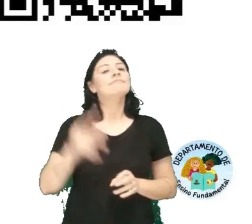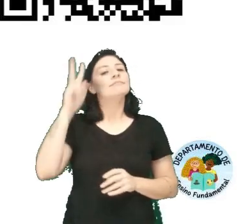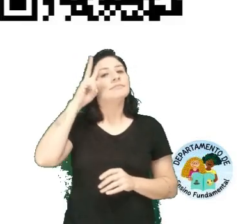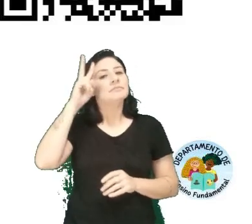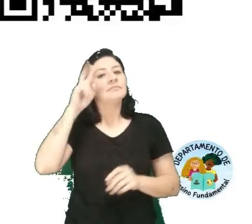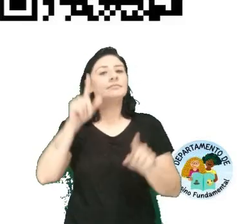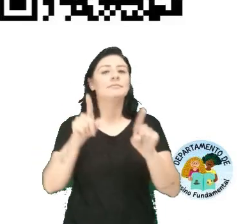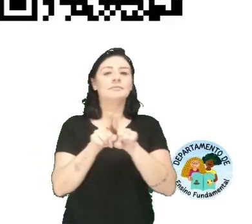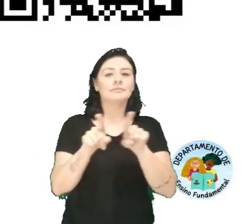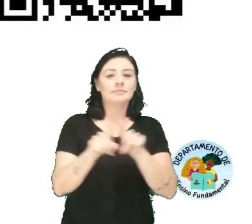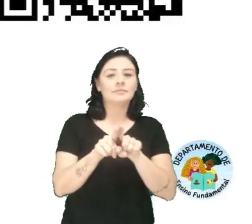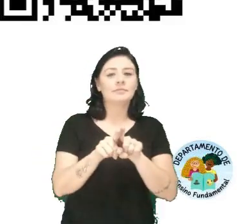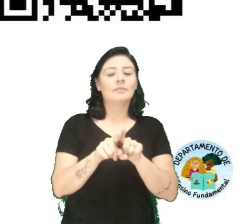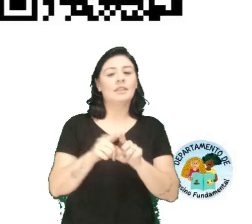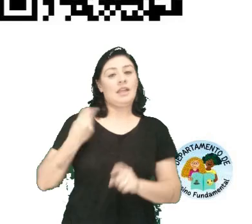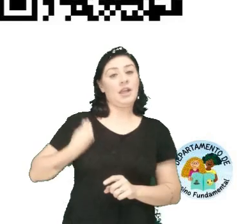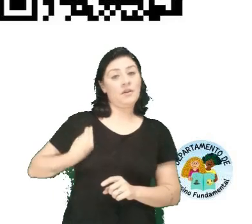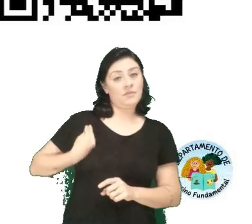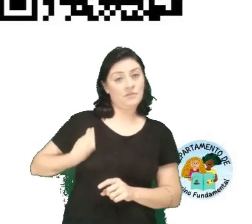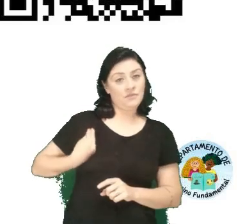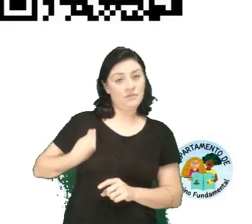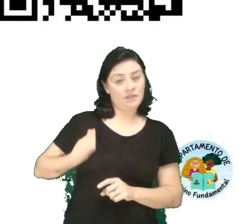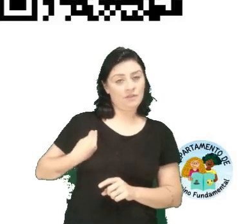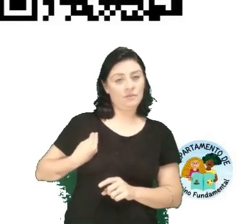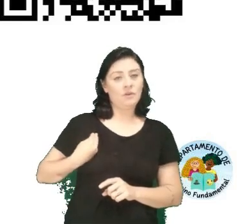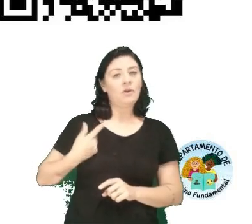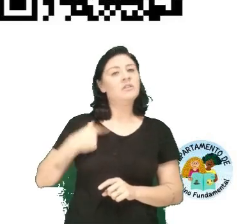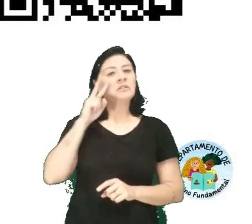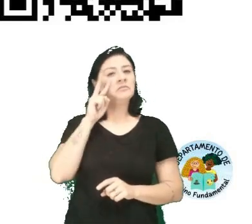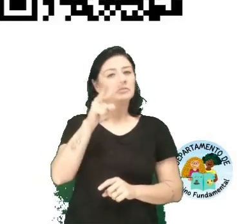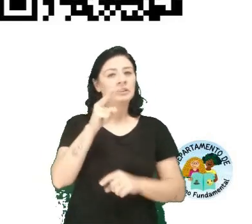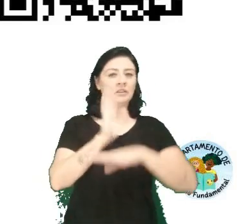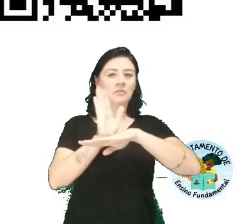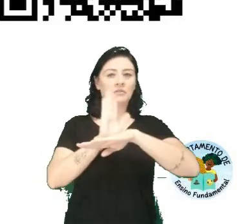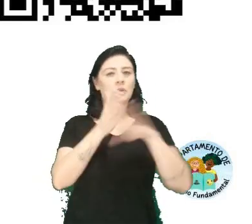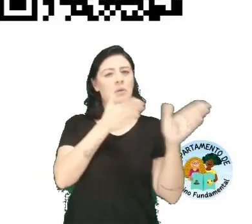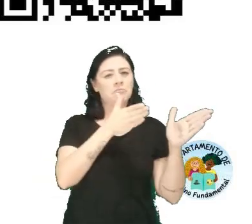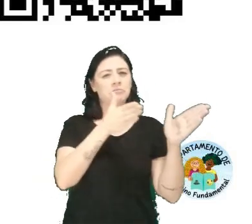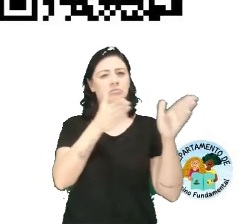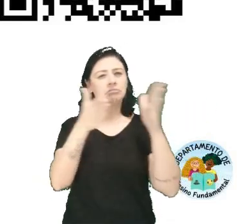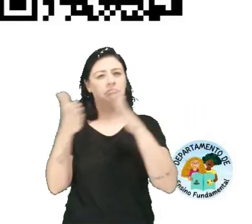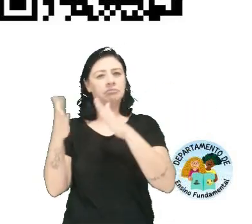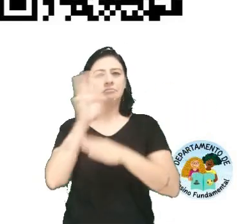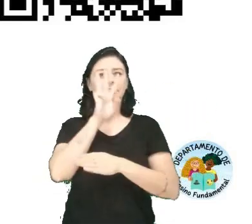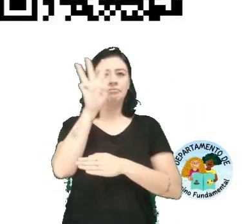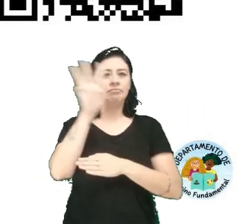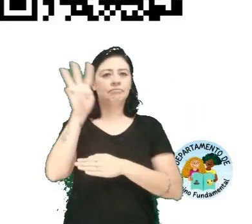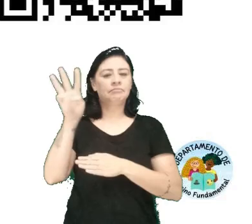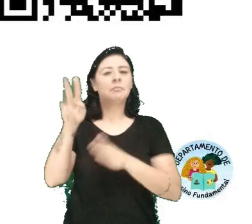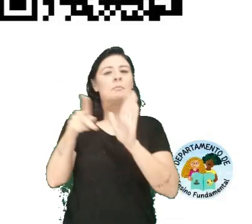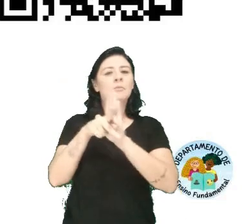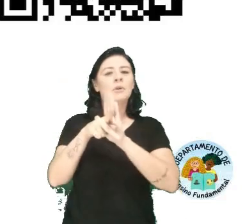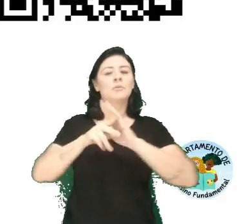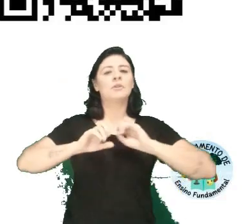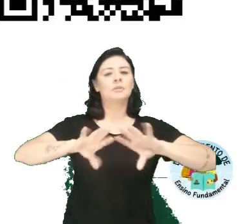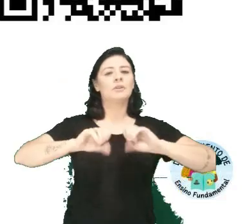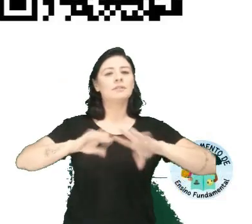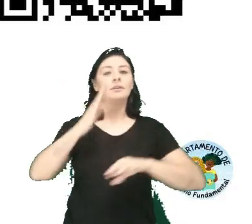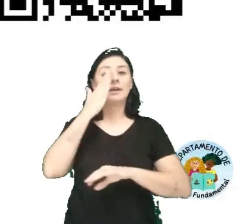Relembrando também, né, que a frequência da formação vocês deverão assistir os vídeos, né, no canal de Educação de Araucária, pelo YouTube, ou